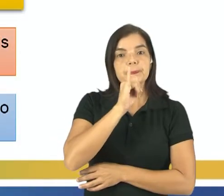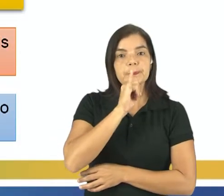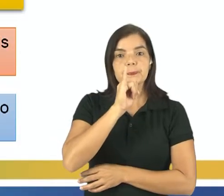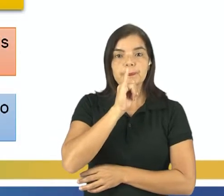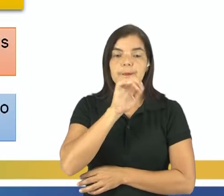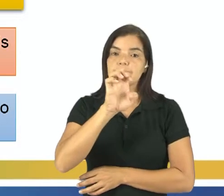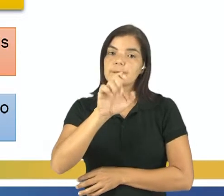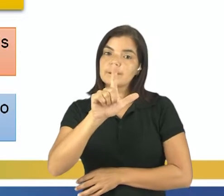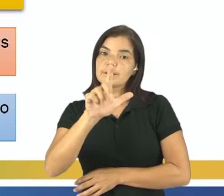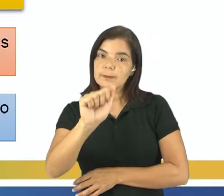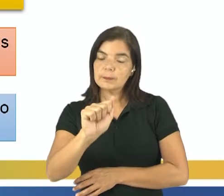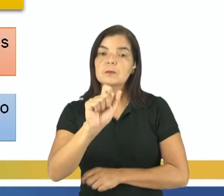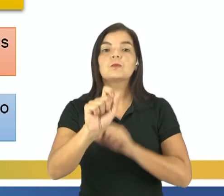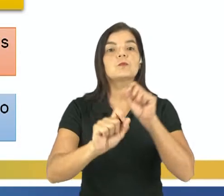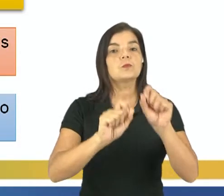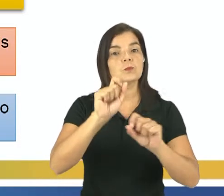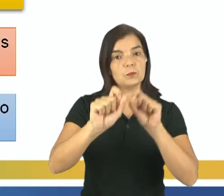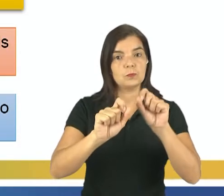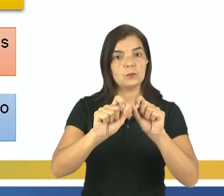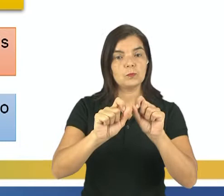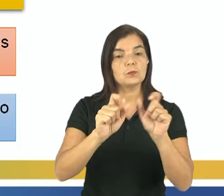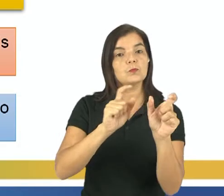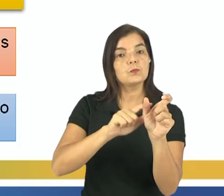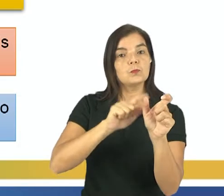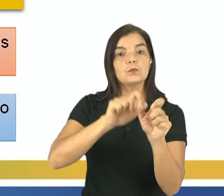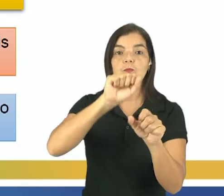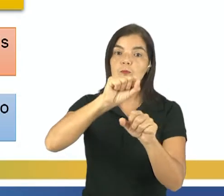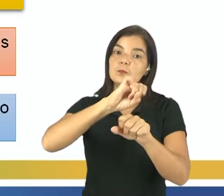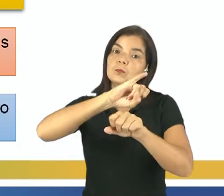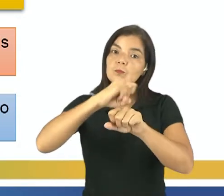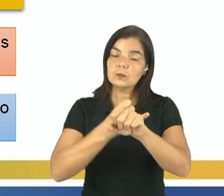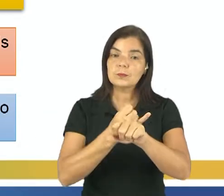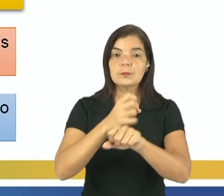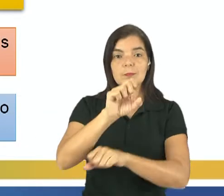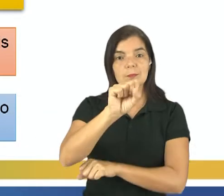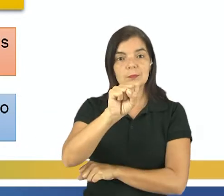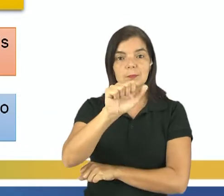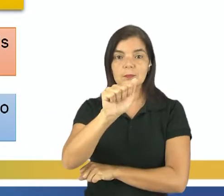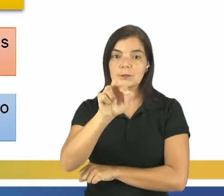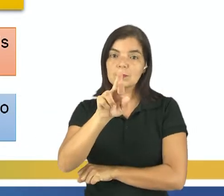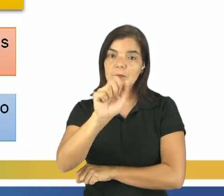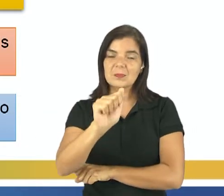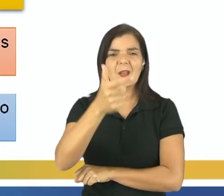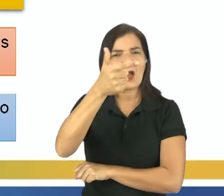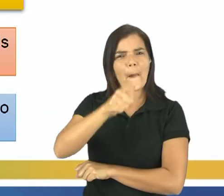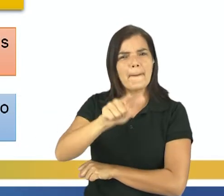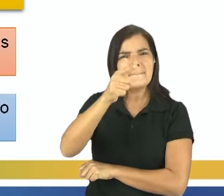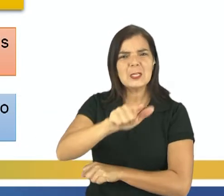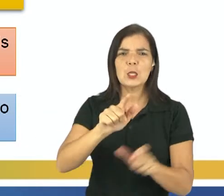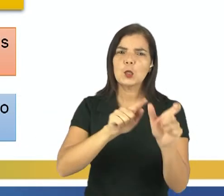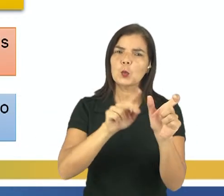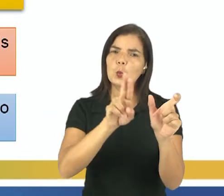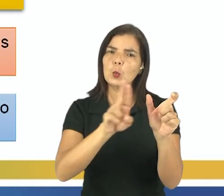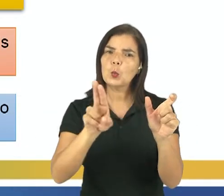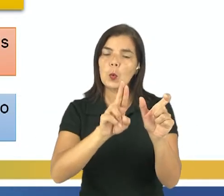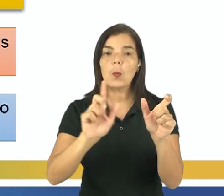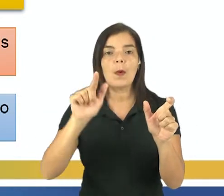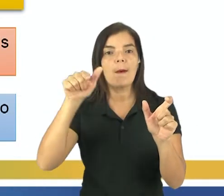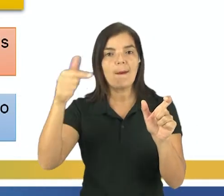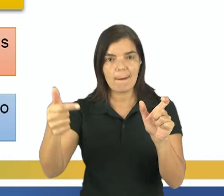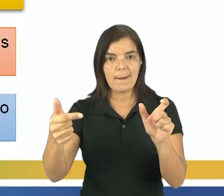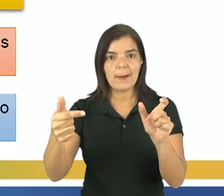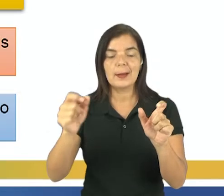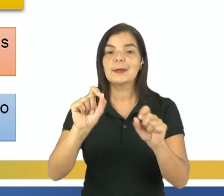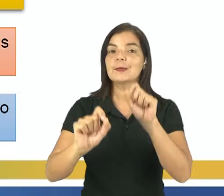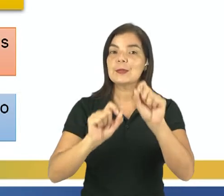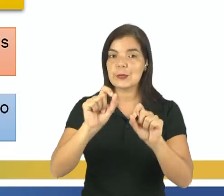o termo ela retorna o sujeito Sara, evitando assim a repetição desnecessária. Em outras palavras, significa dizer